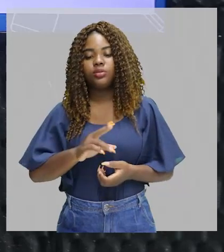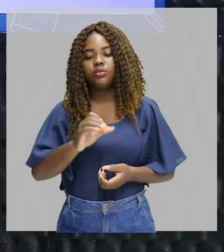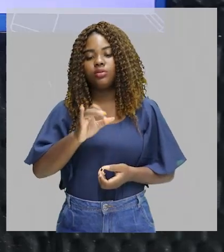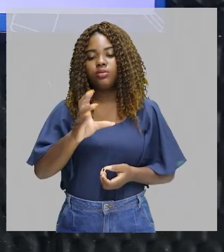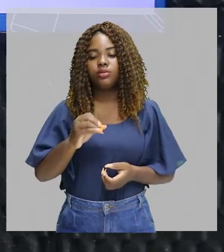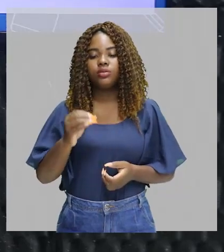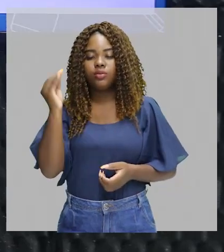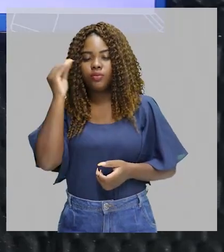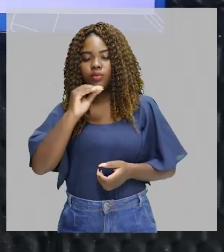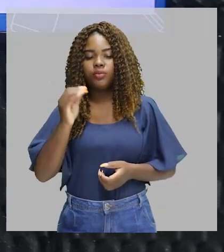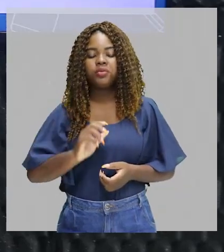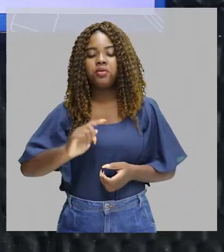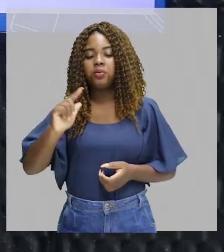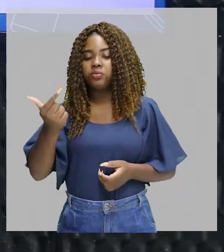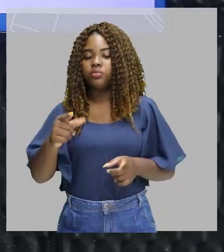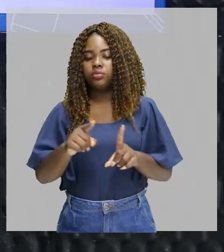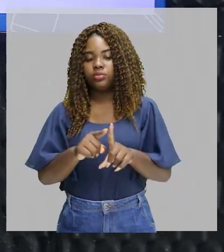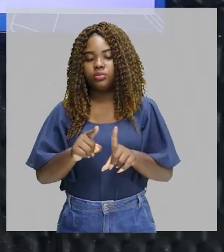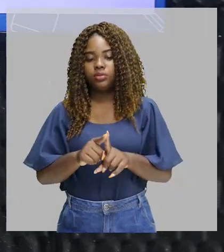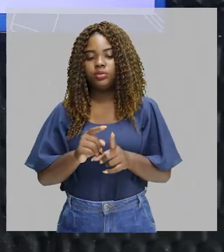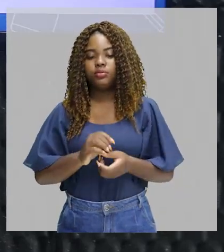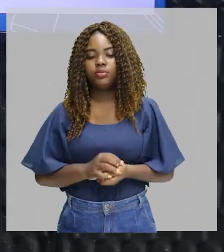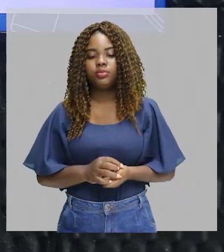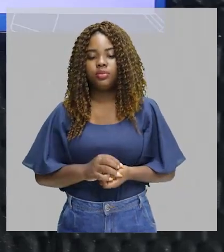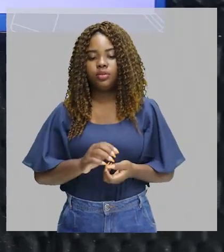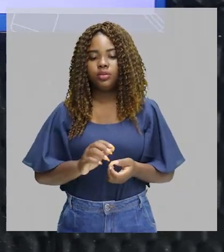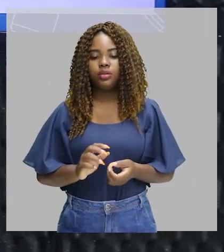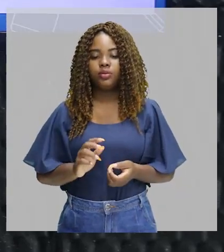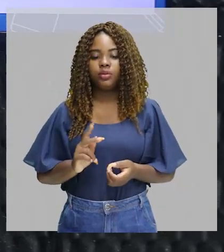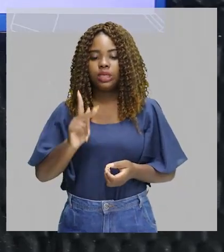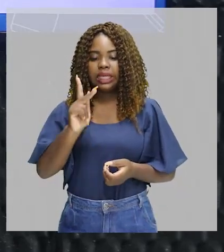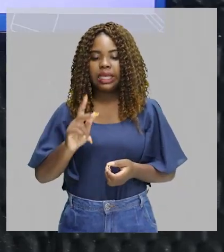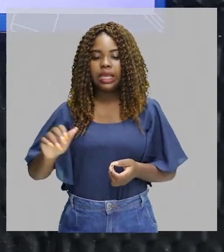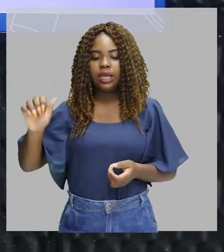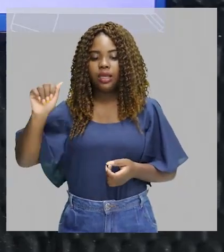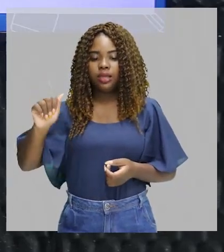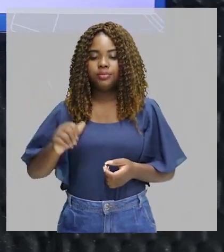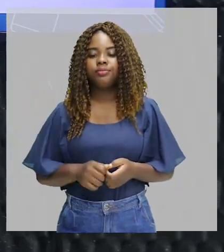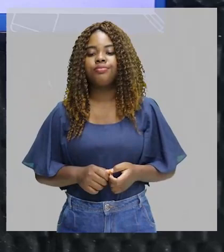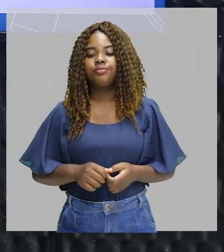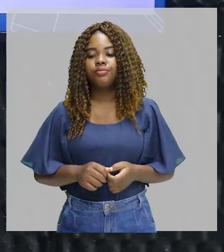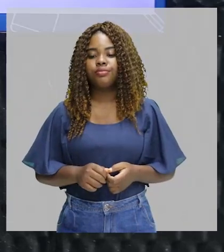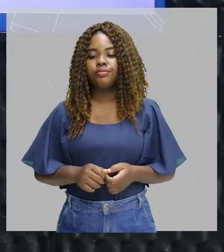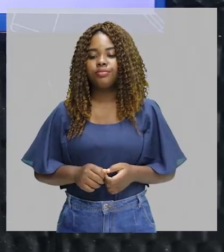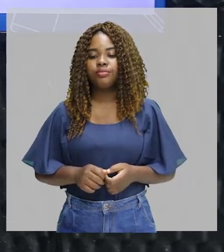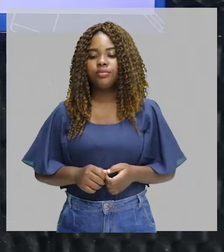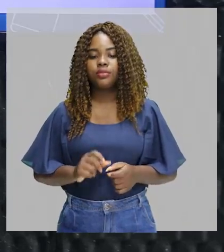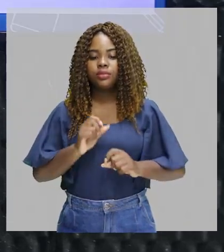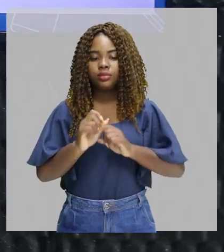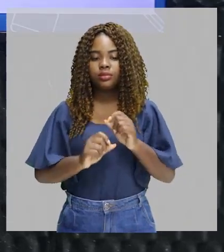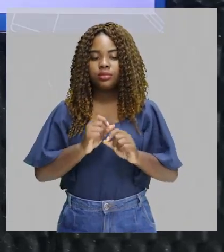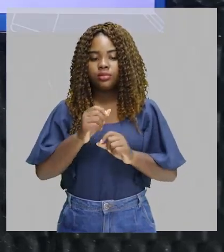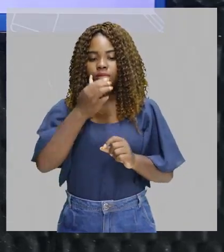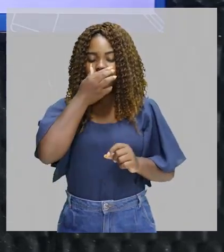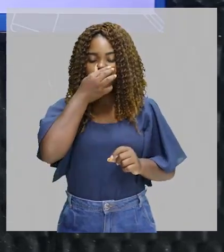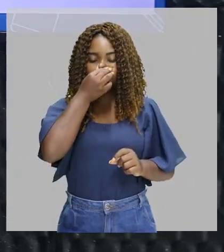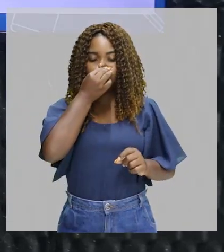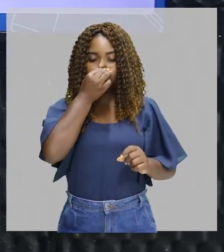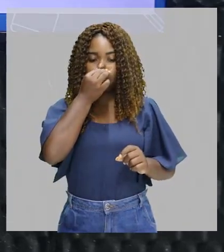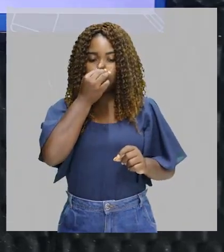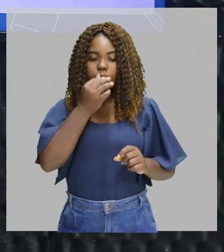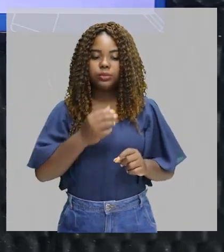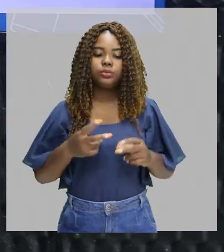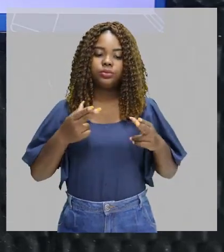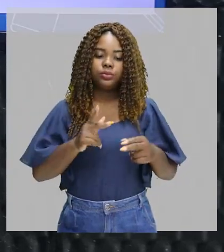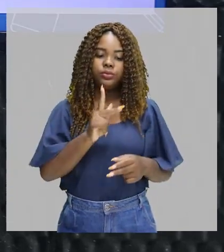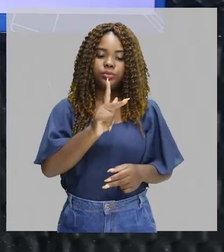ideia para a gente medir a força é o Ka, a constante de acidez, certo? Assim como o seu